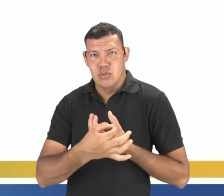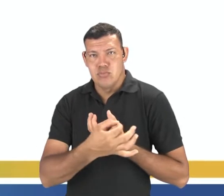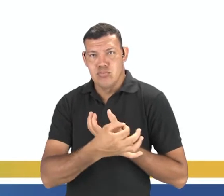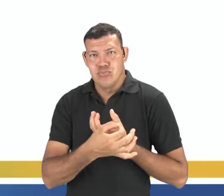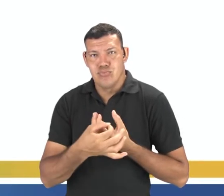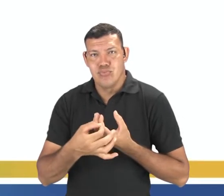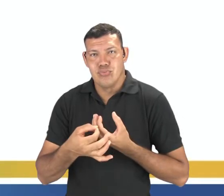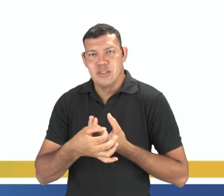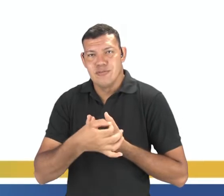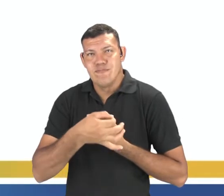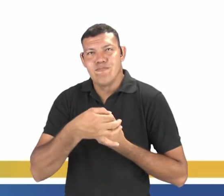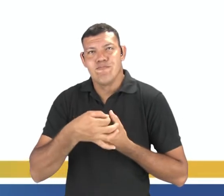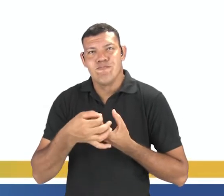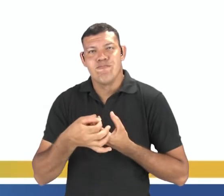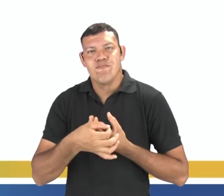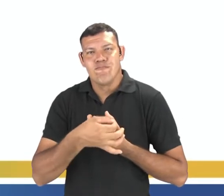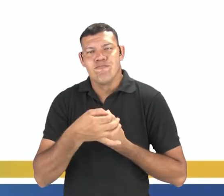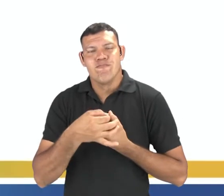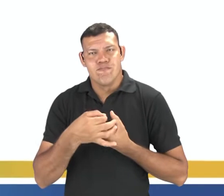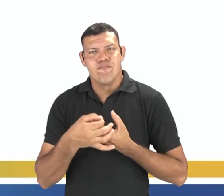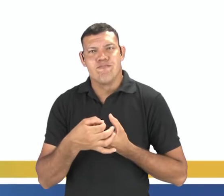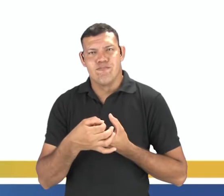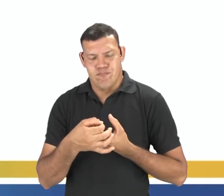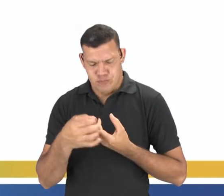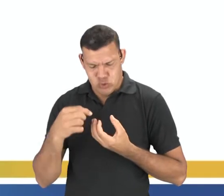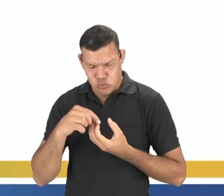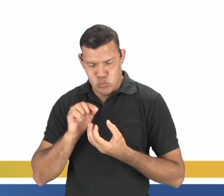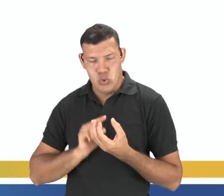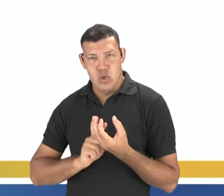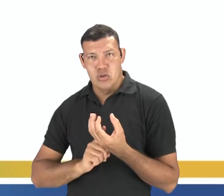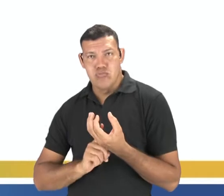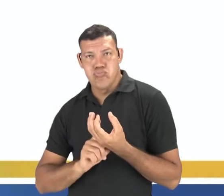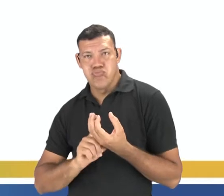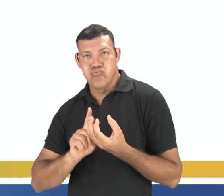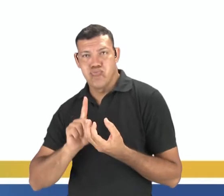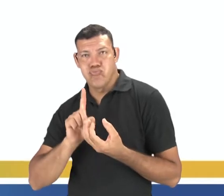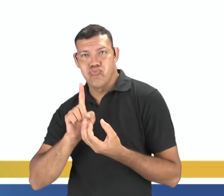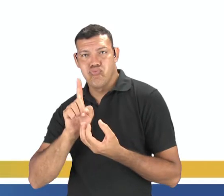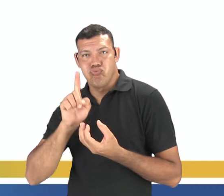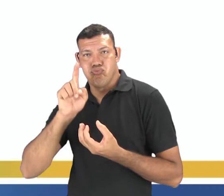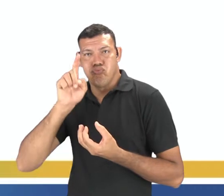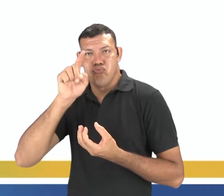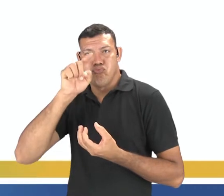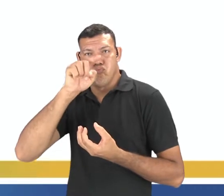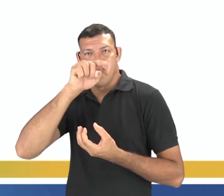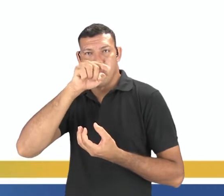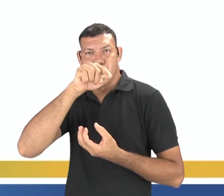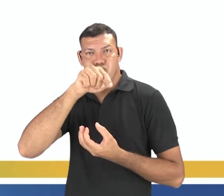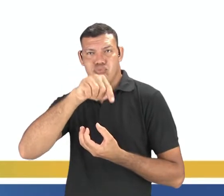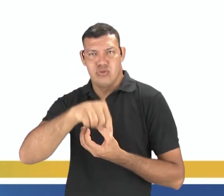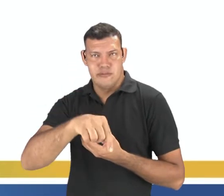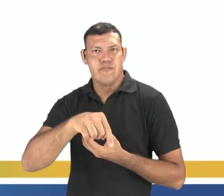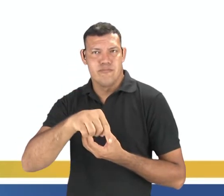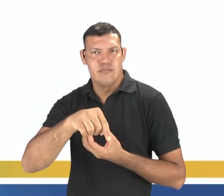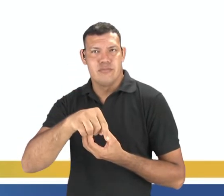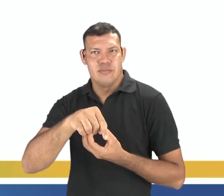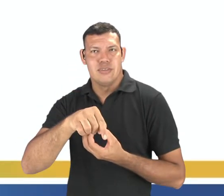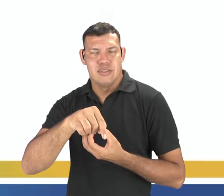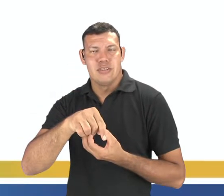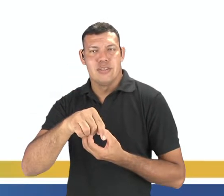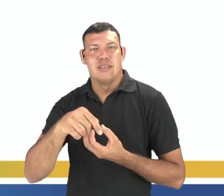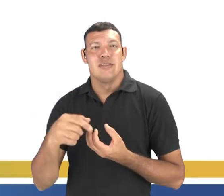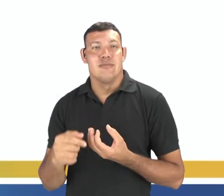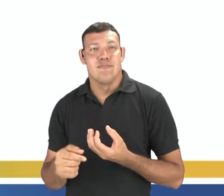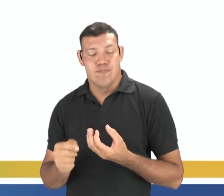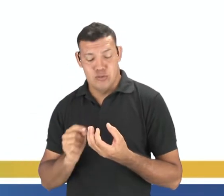de espermatozoide, até o exterior do sistema masculino. São ductos genitais e os